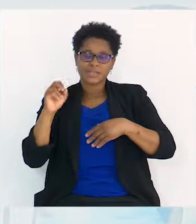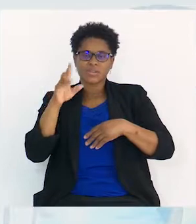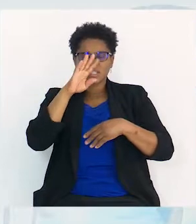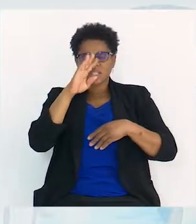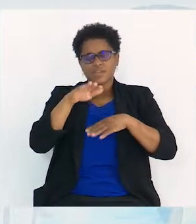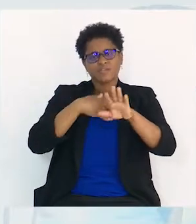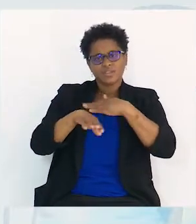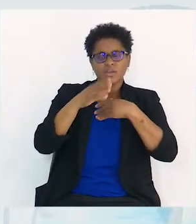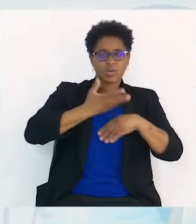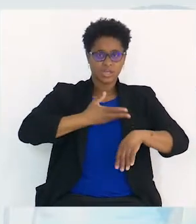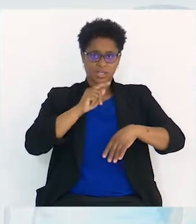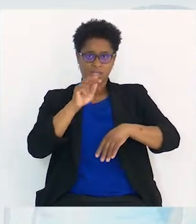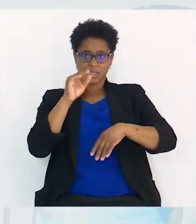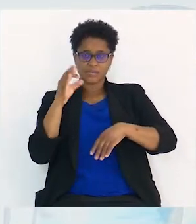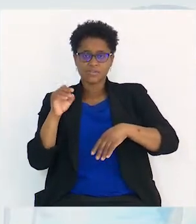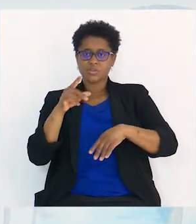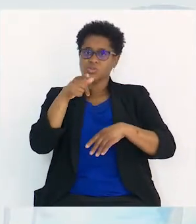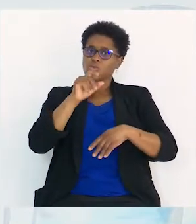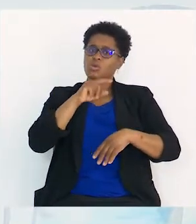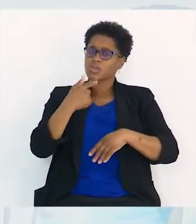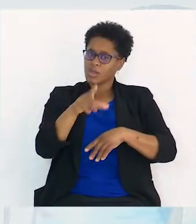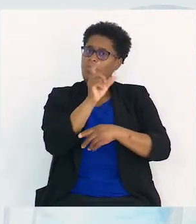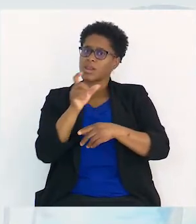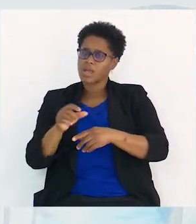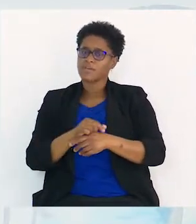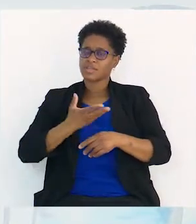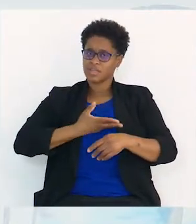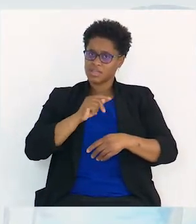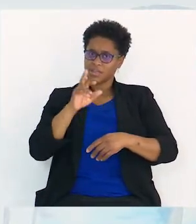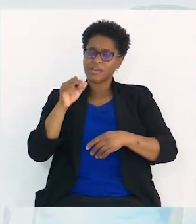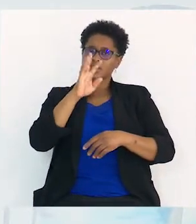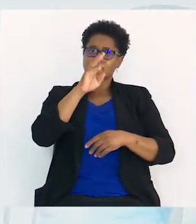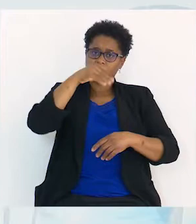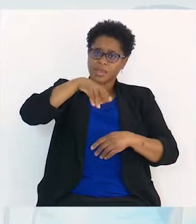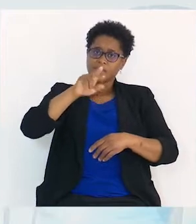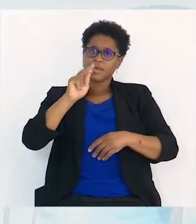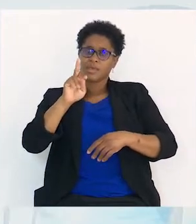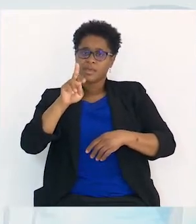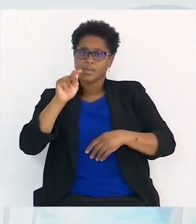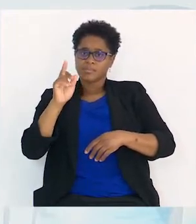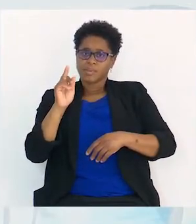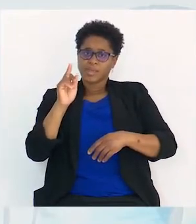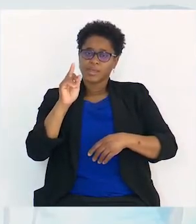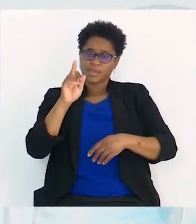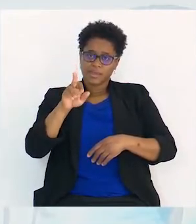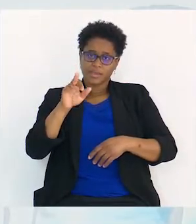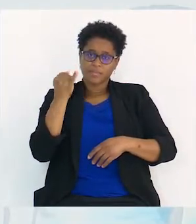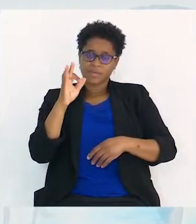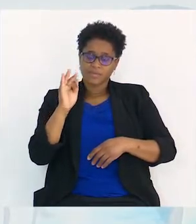palavra derivada por prefixação, por sufixação, por prefixação e